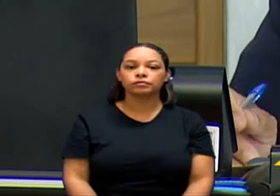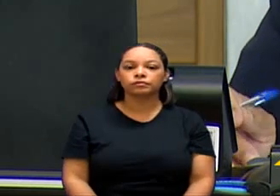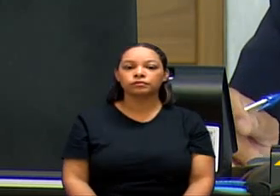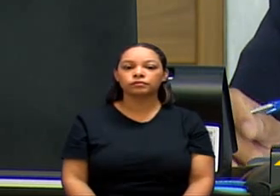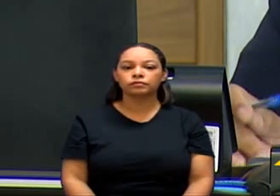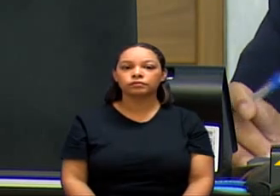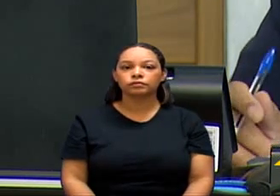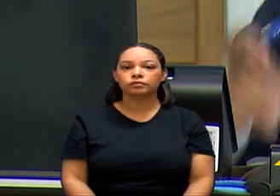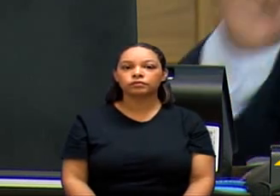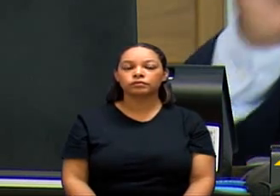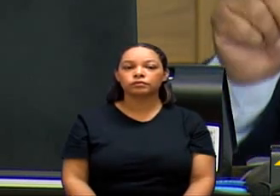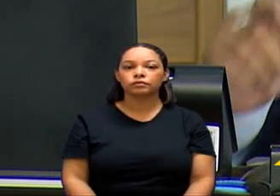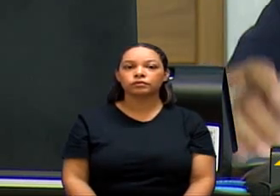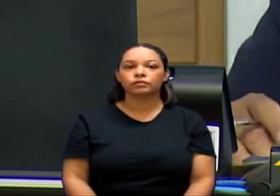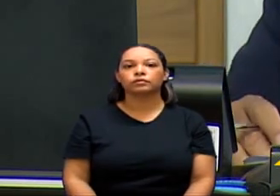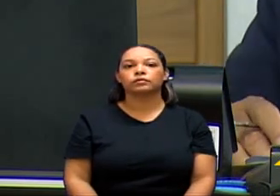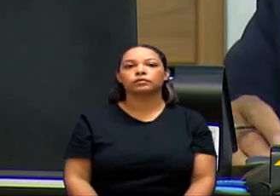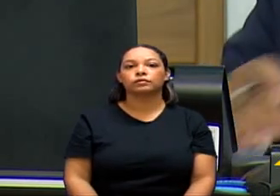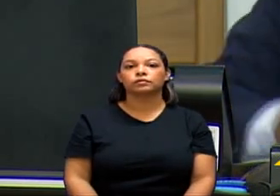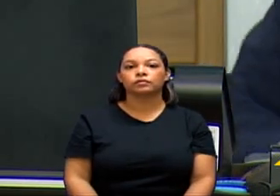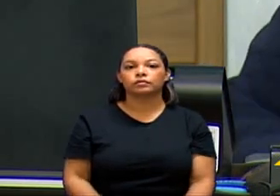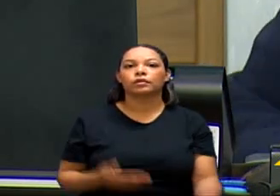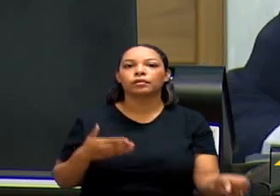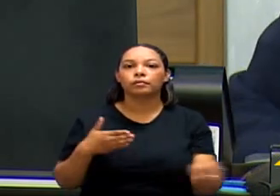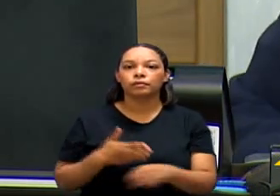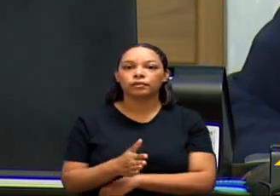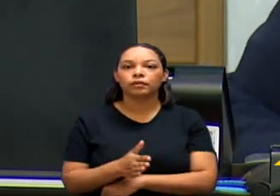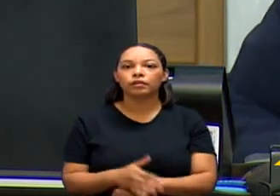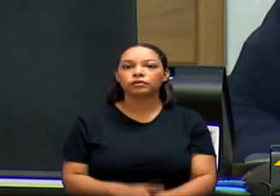estão. Aprovado o substitutivo.